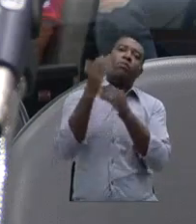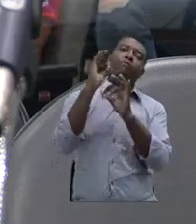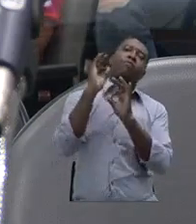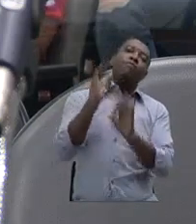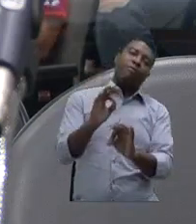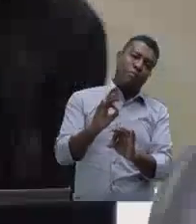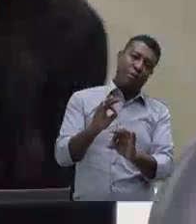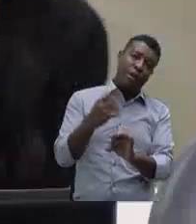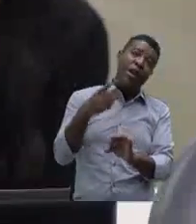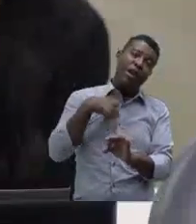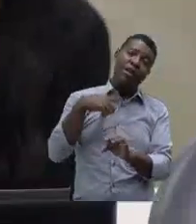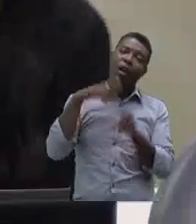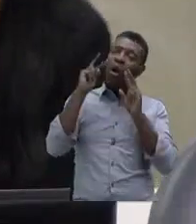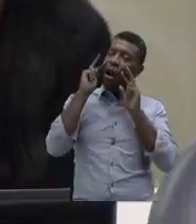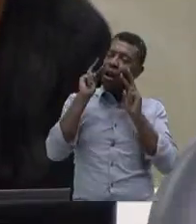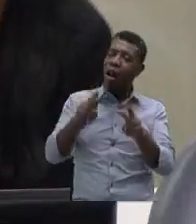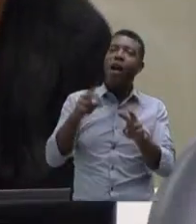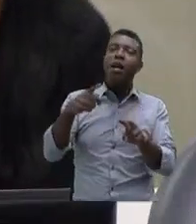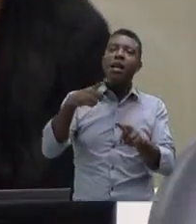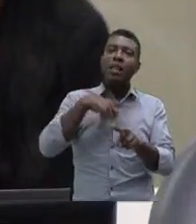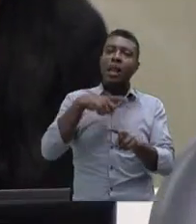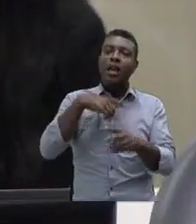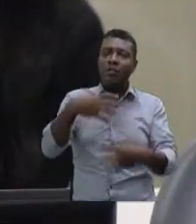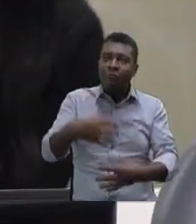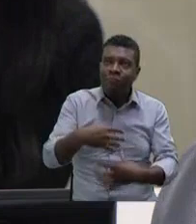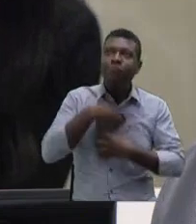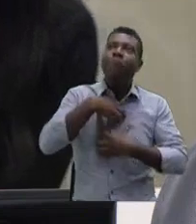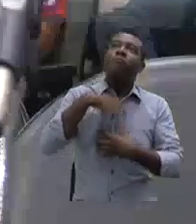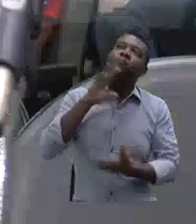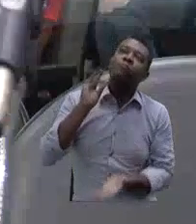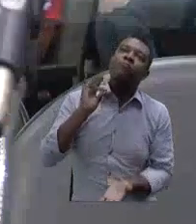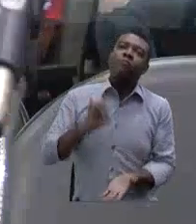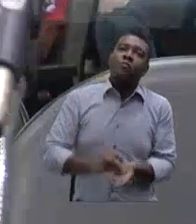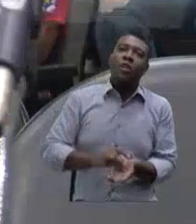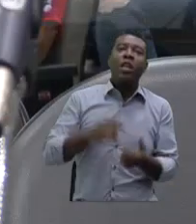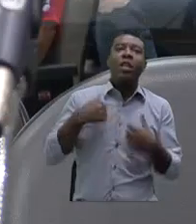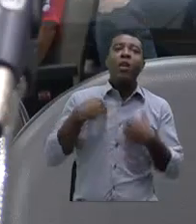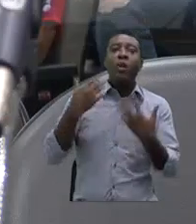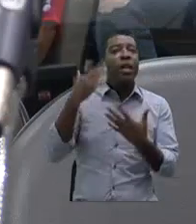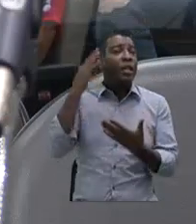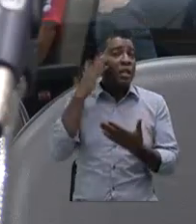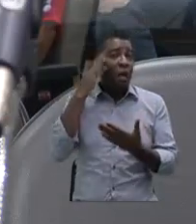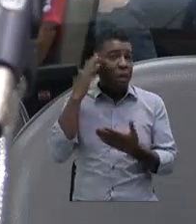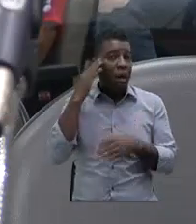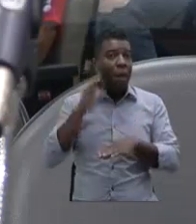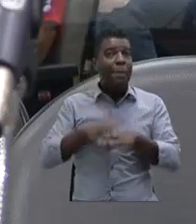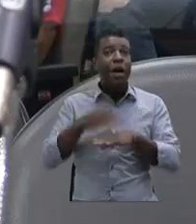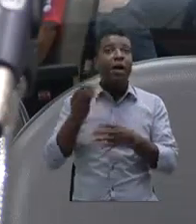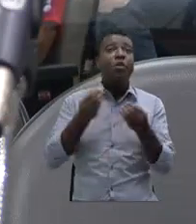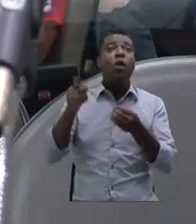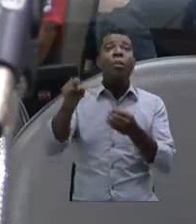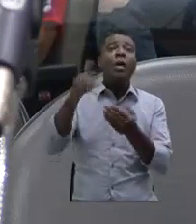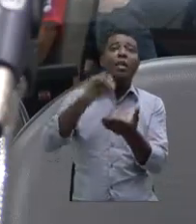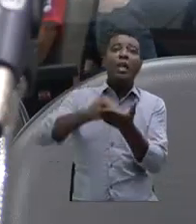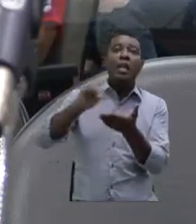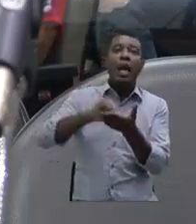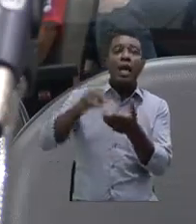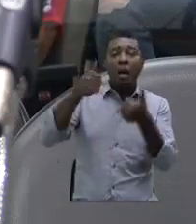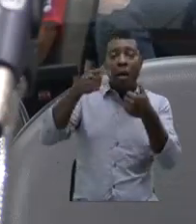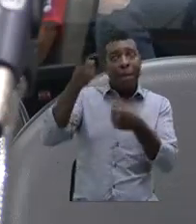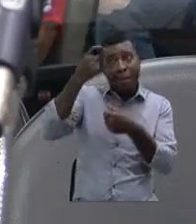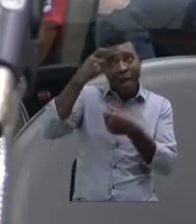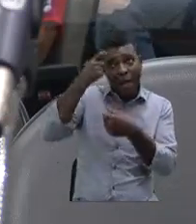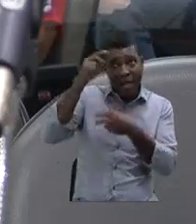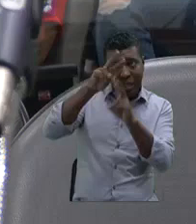essa sensibilidade. Então, eu queria saber um pouco mais como é que a secretaria tem pensado isso, né? Como que vai ser a distribuição